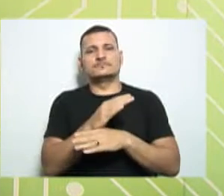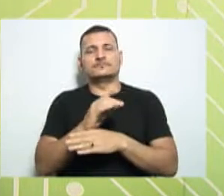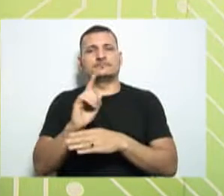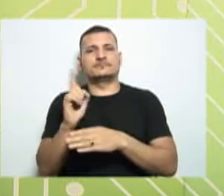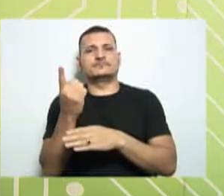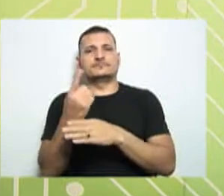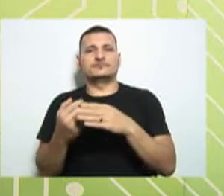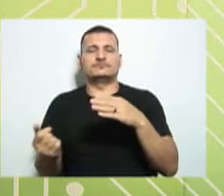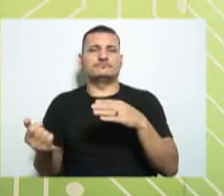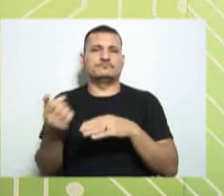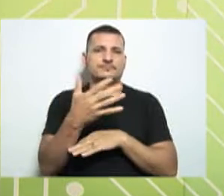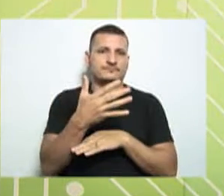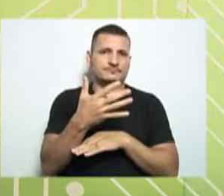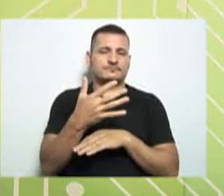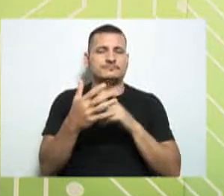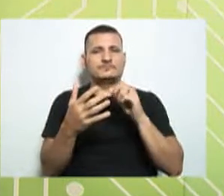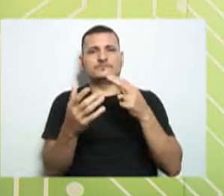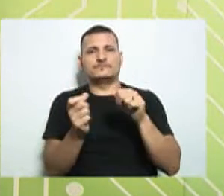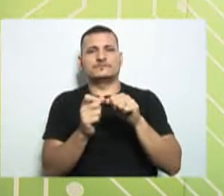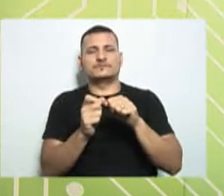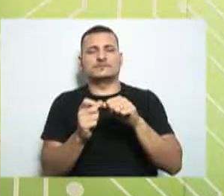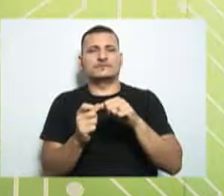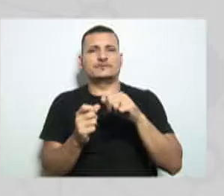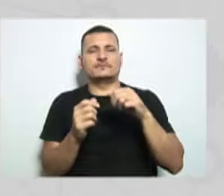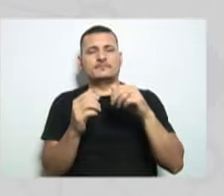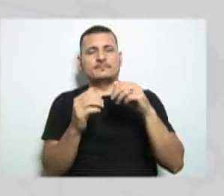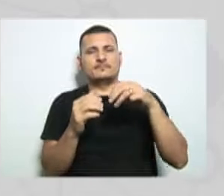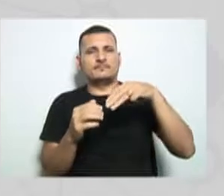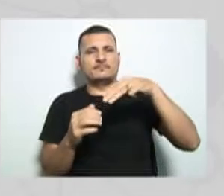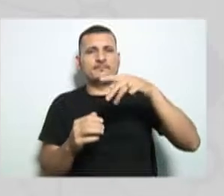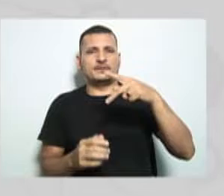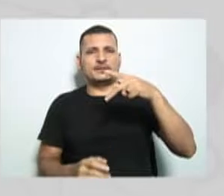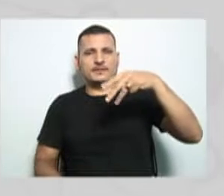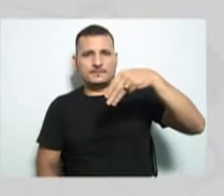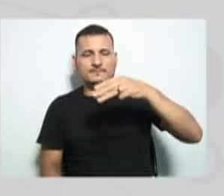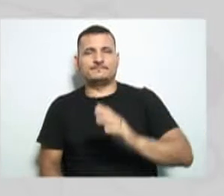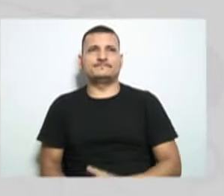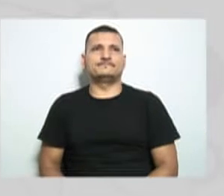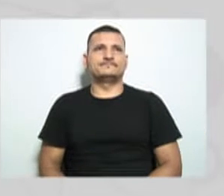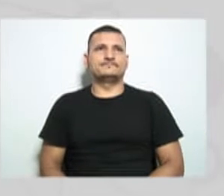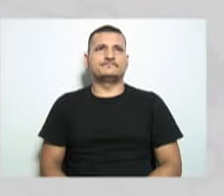fazer a média ponderada entre eles. Vamos lá conhecer cada um?